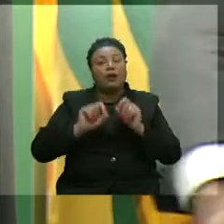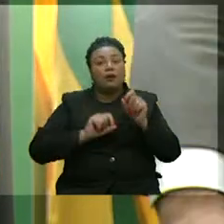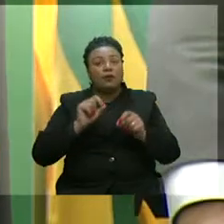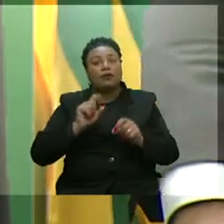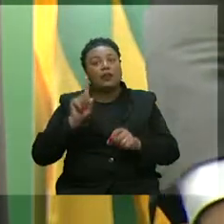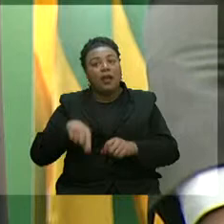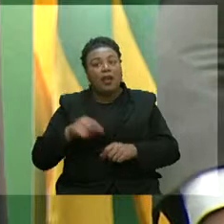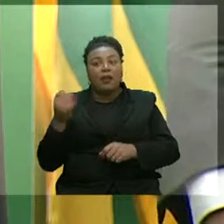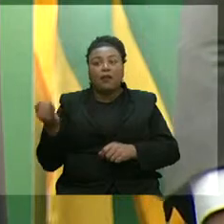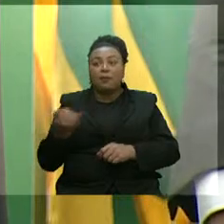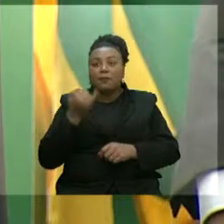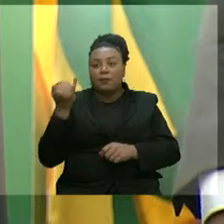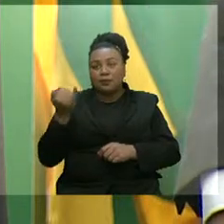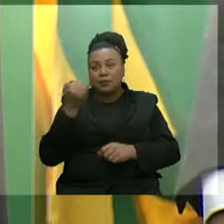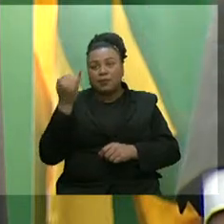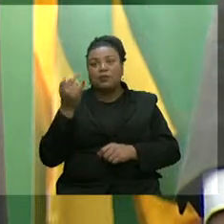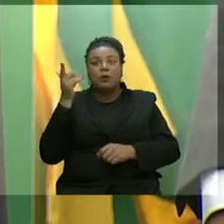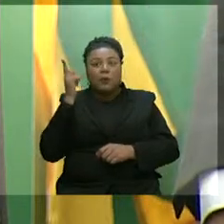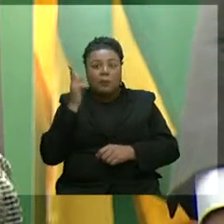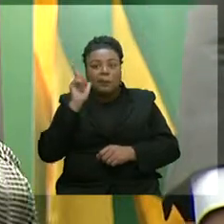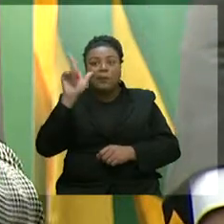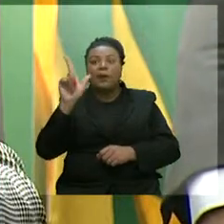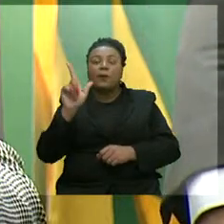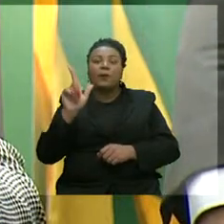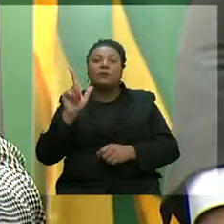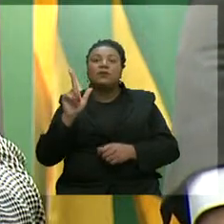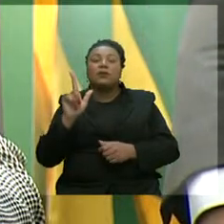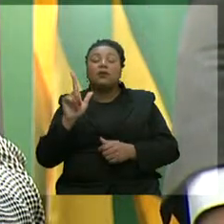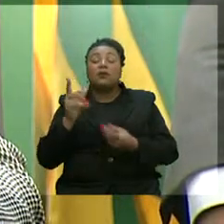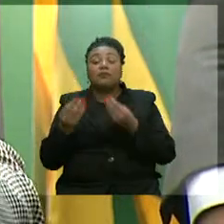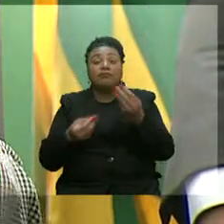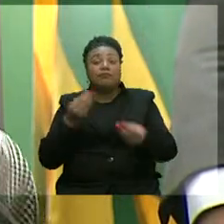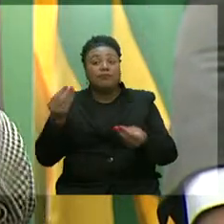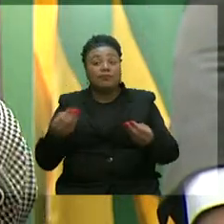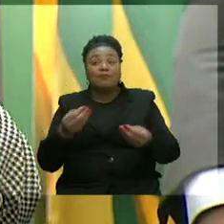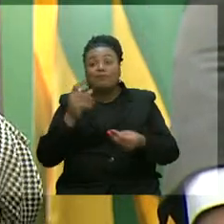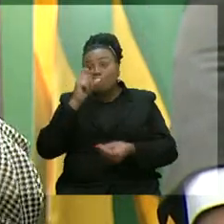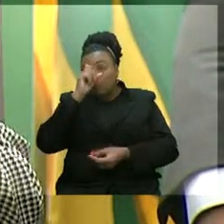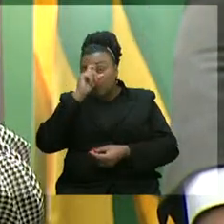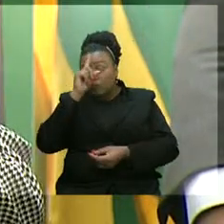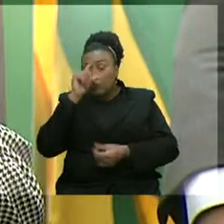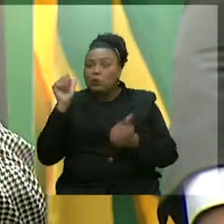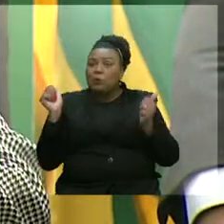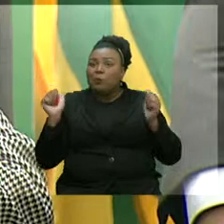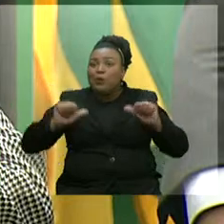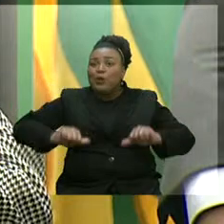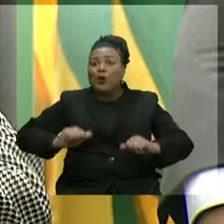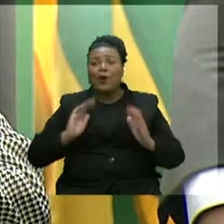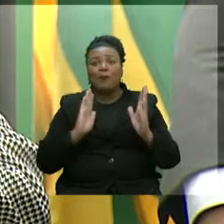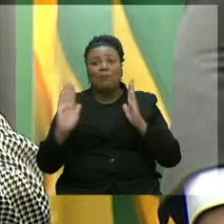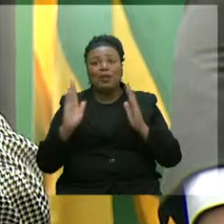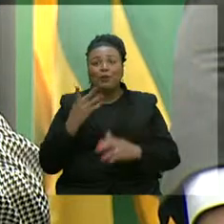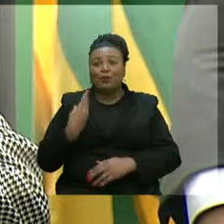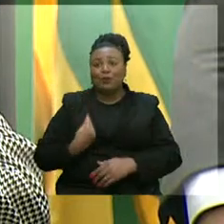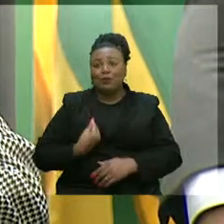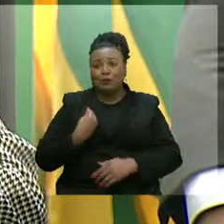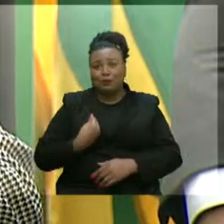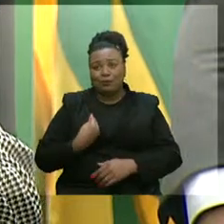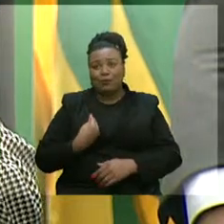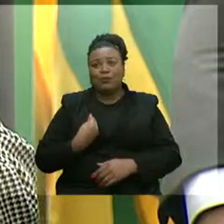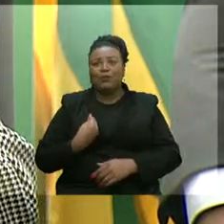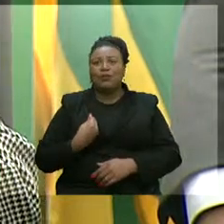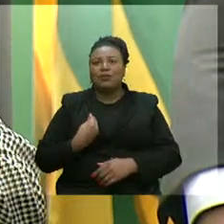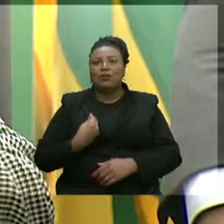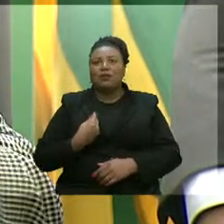foram fundamentais para alcançar os nossos hospitais no pior momento em que vivíamos,